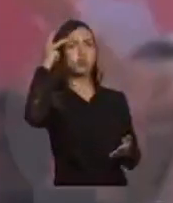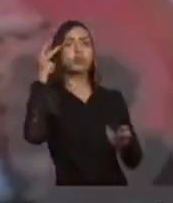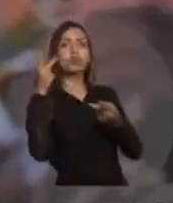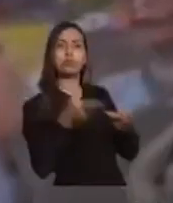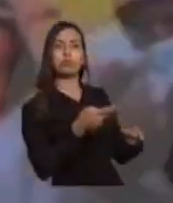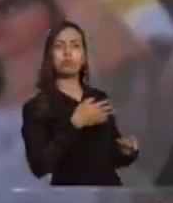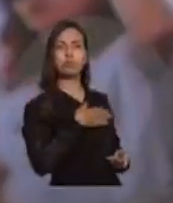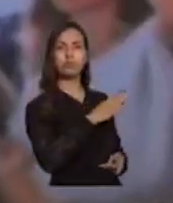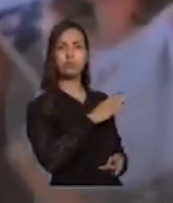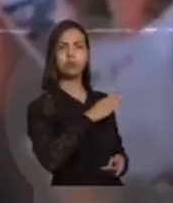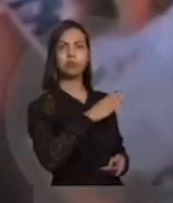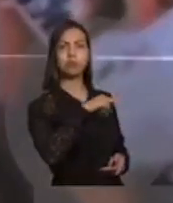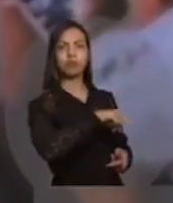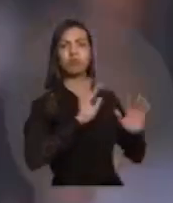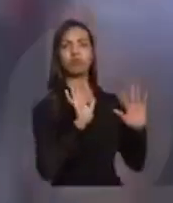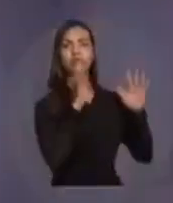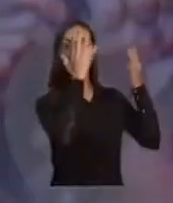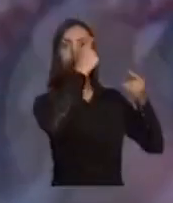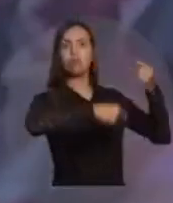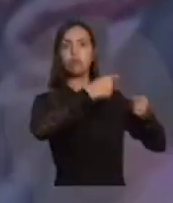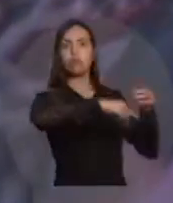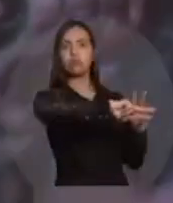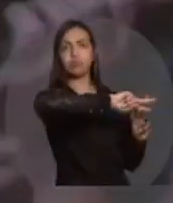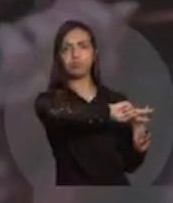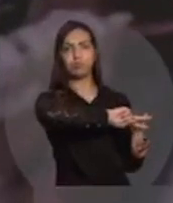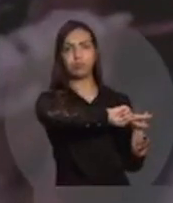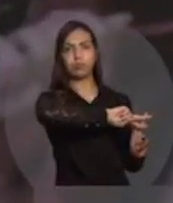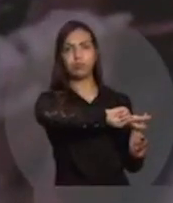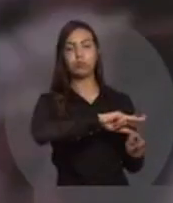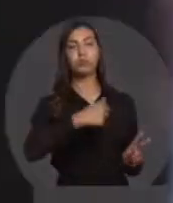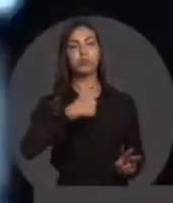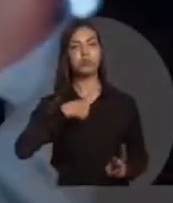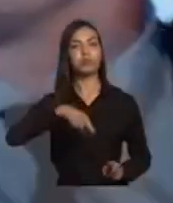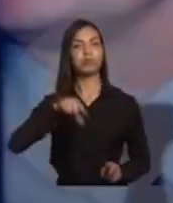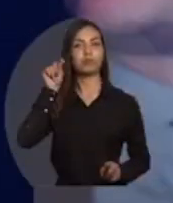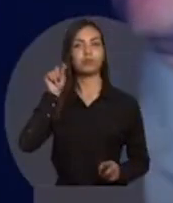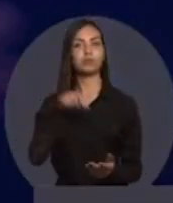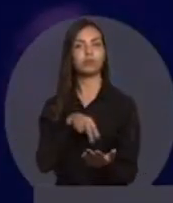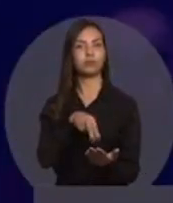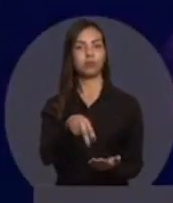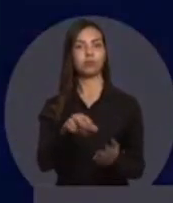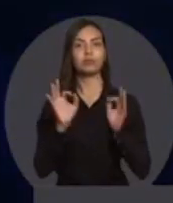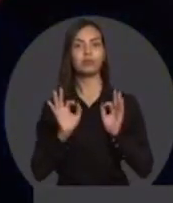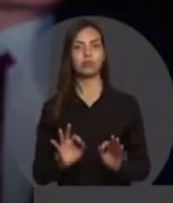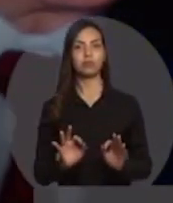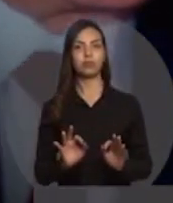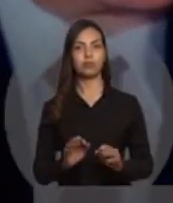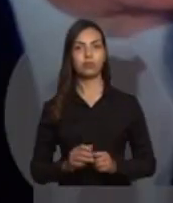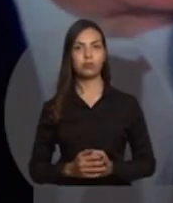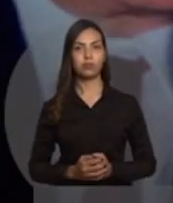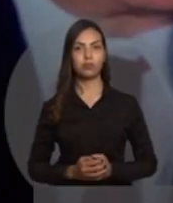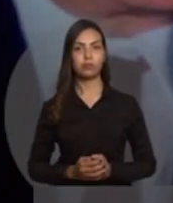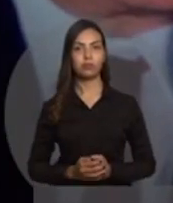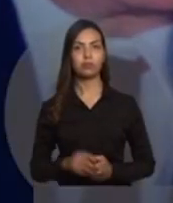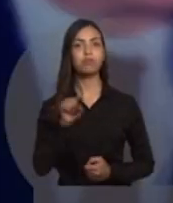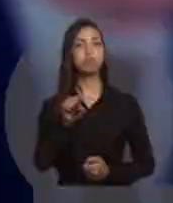gente visitando a minha cidade para homenagear o político preso. Eu escolhi andar do lado